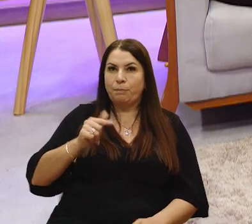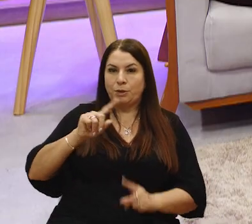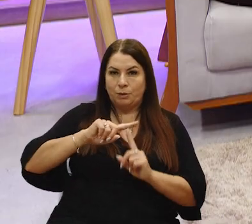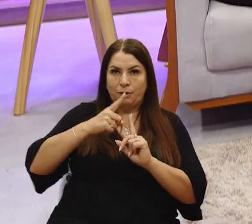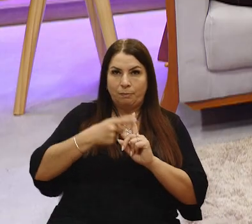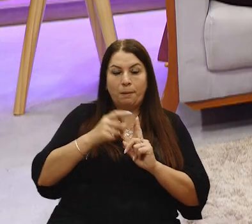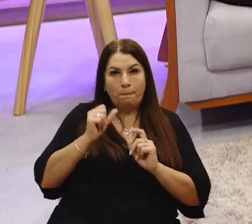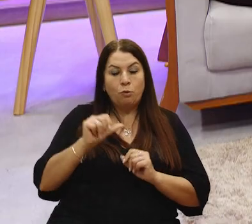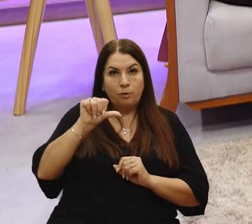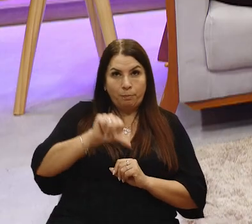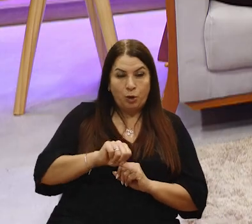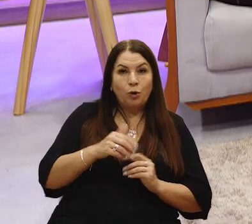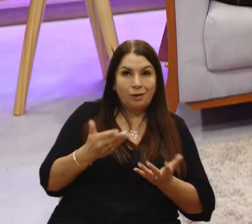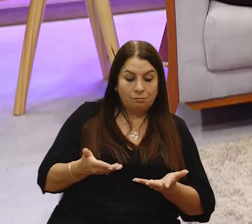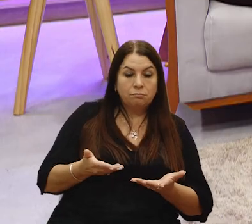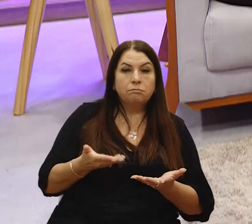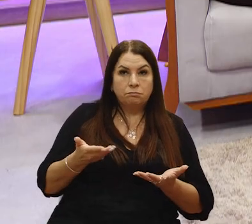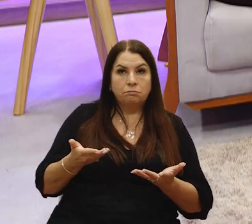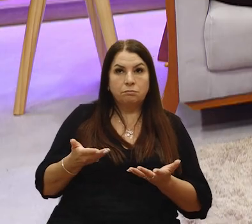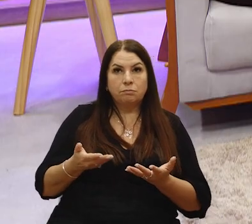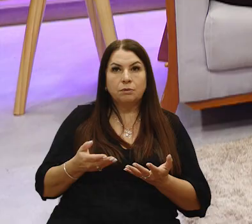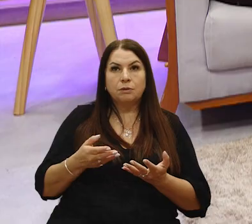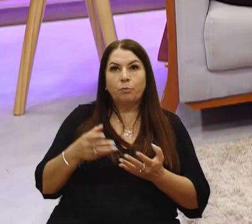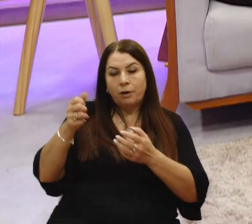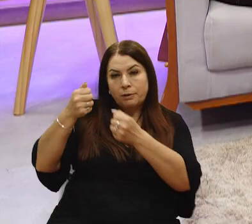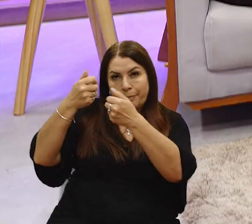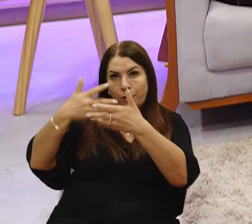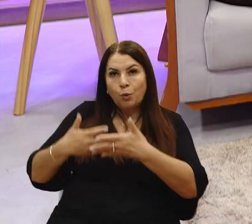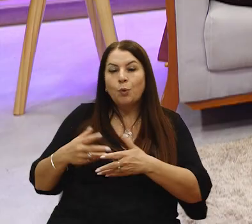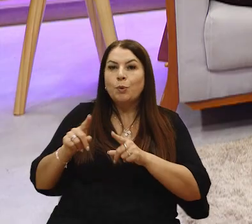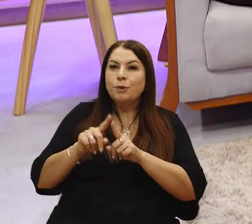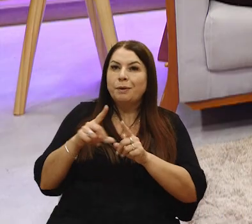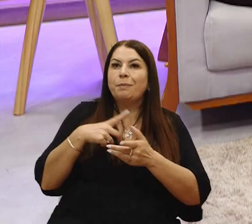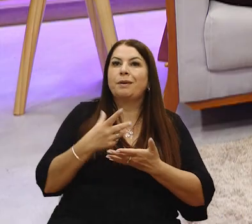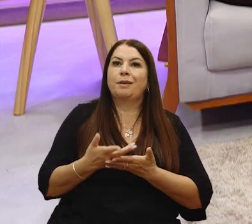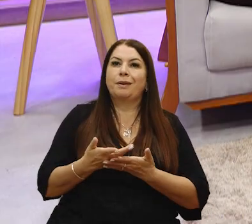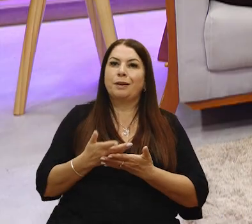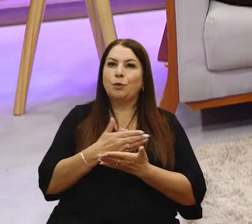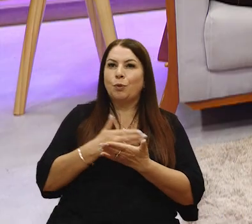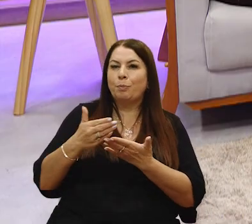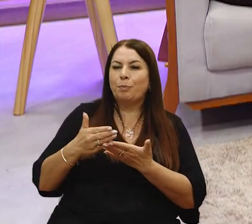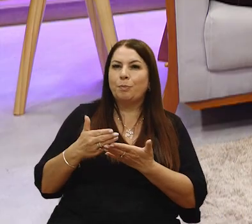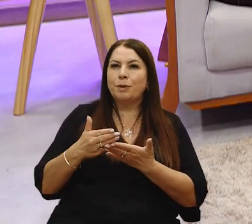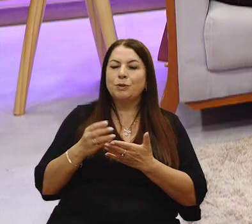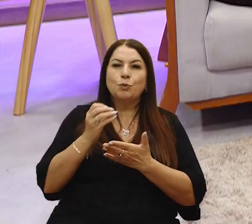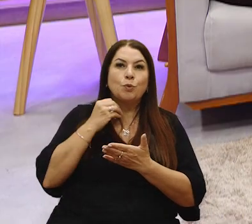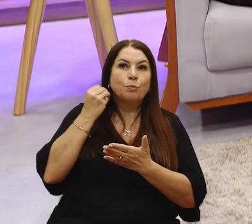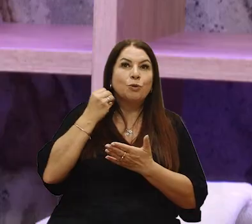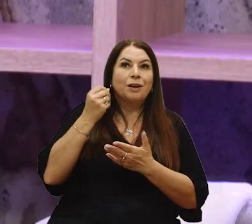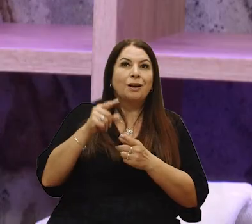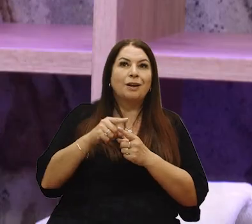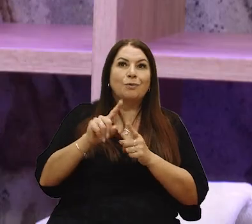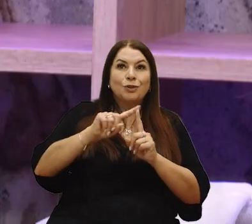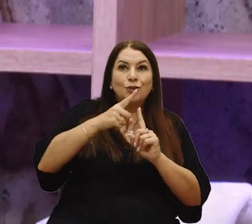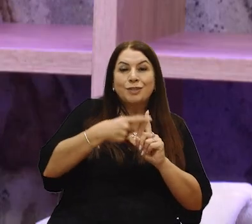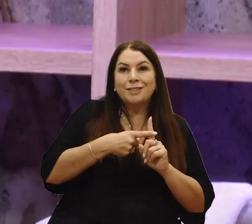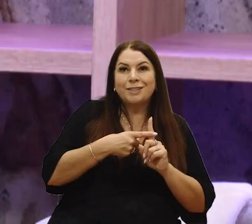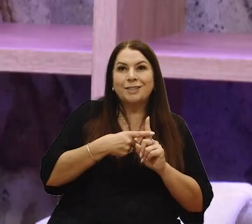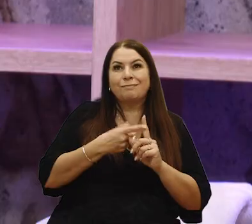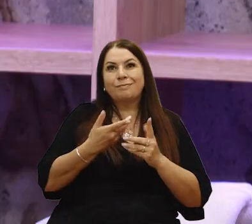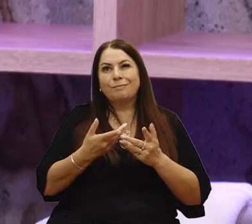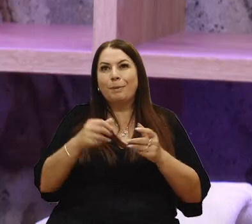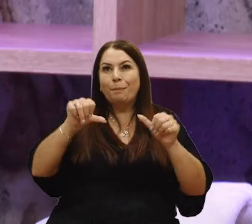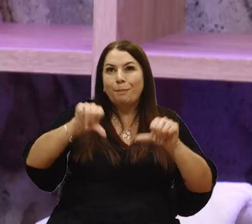tratando um, a gente acaba tratando o outro também. E aí, com relação à suplementação, Cris, tudo que a gente não consegue através da alimentação,